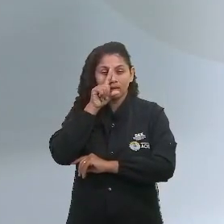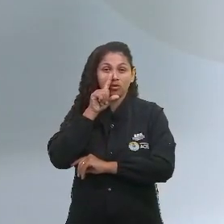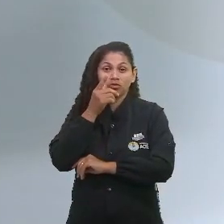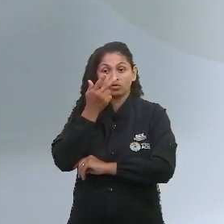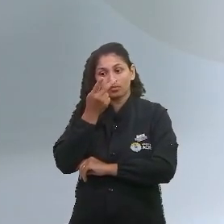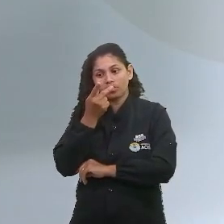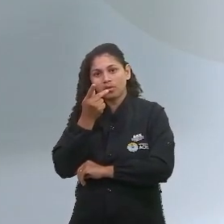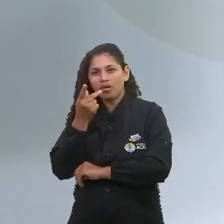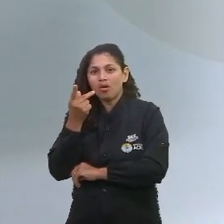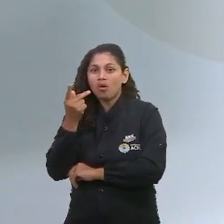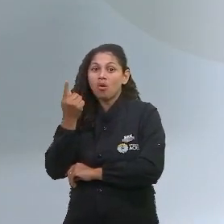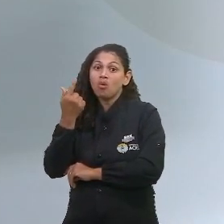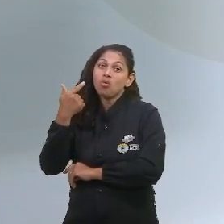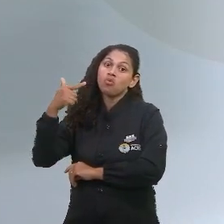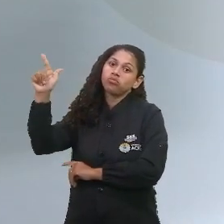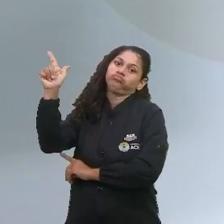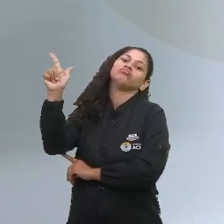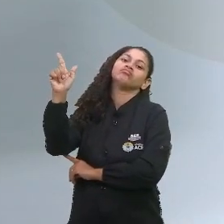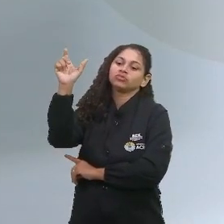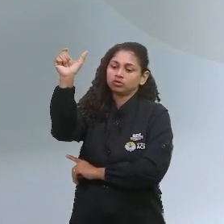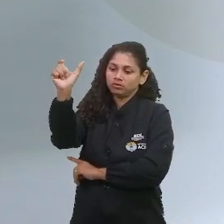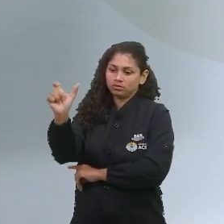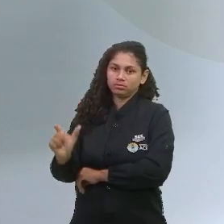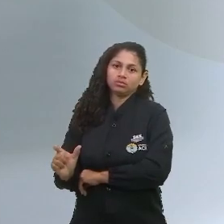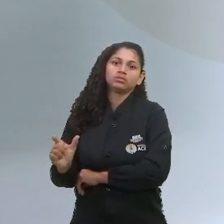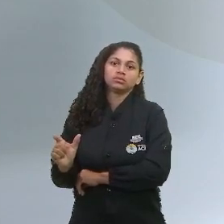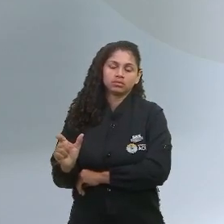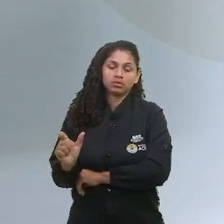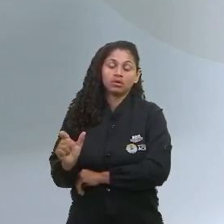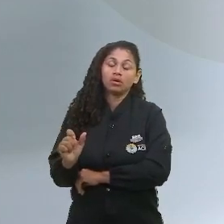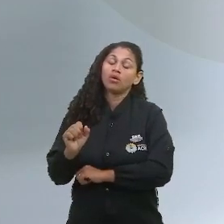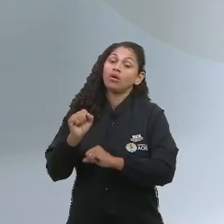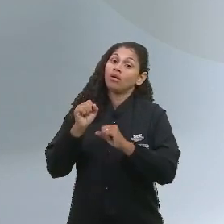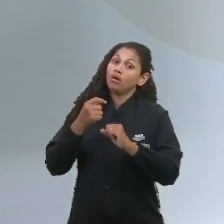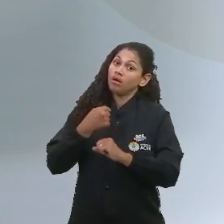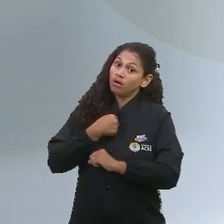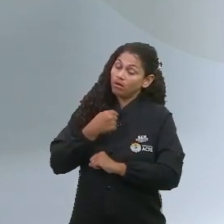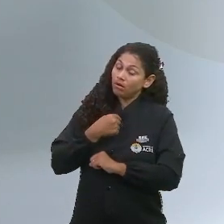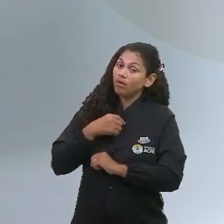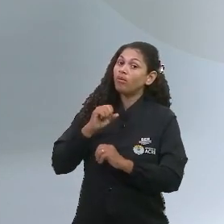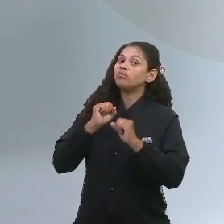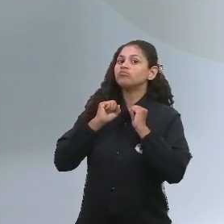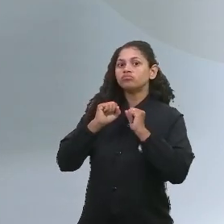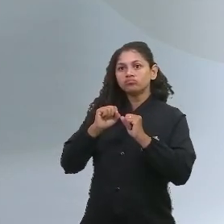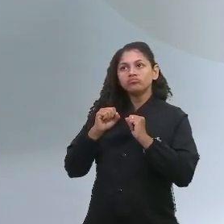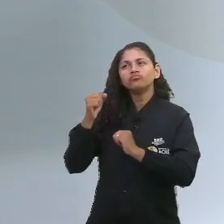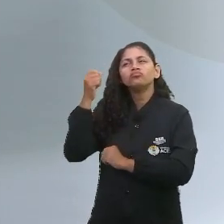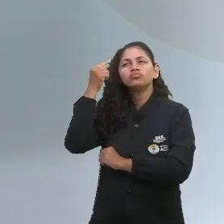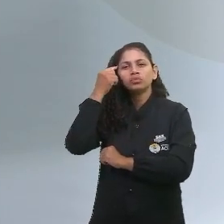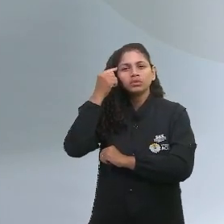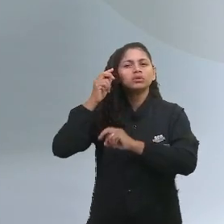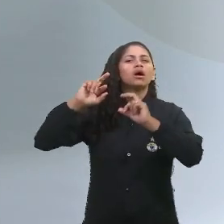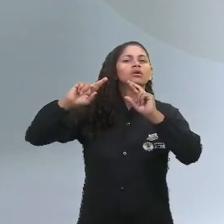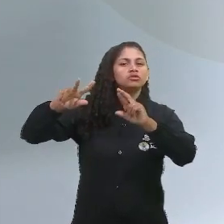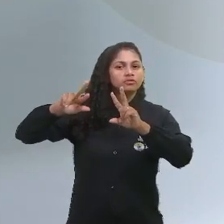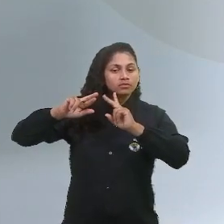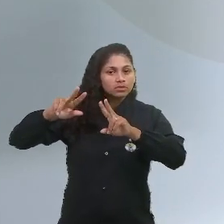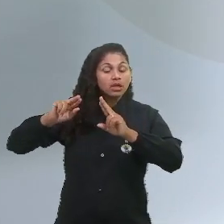Eu posso pensar e eu posso agir diferente, desde que isso não venha prejudicar os